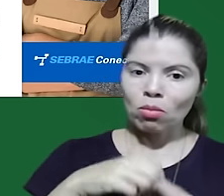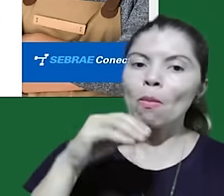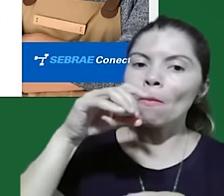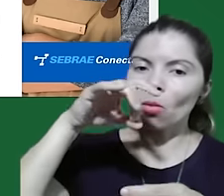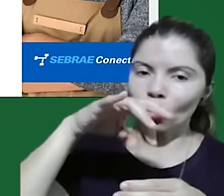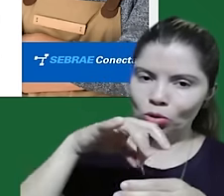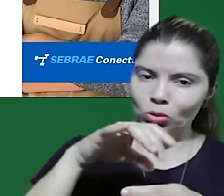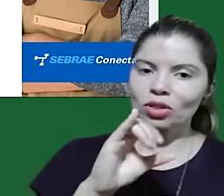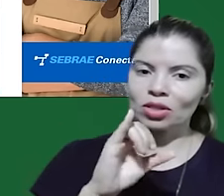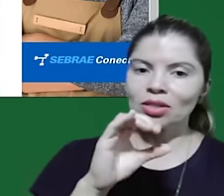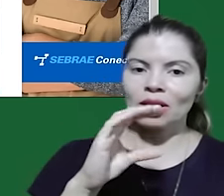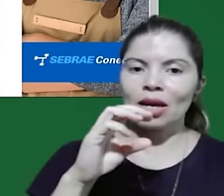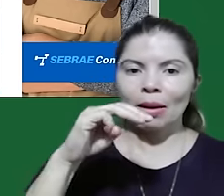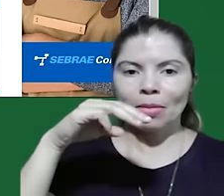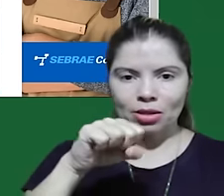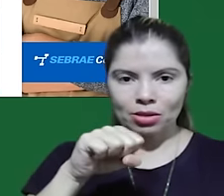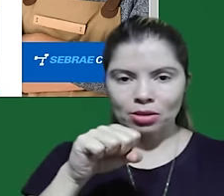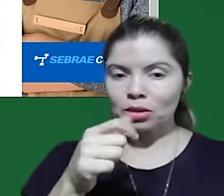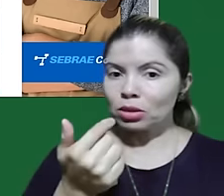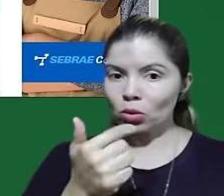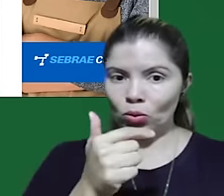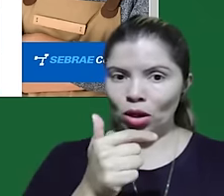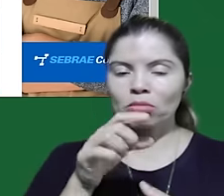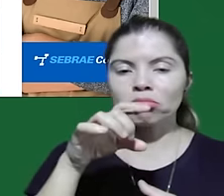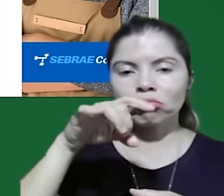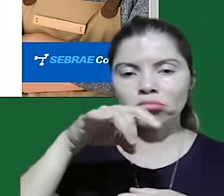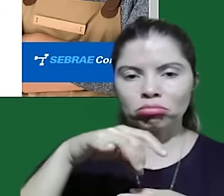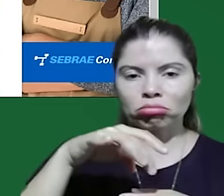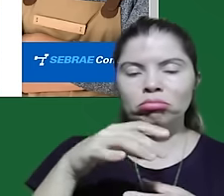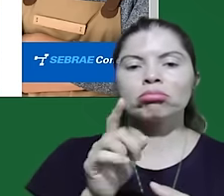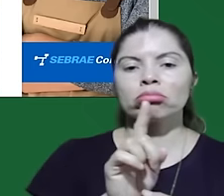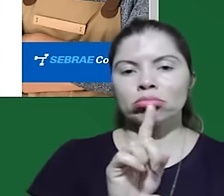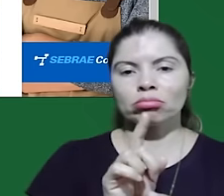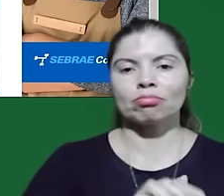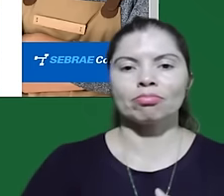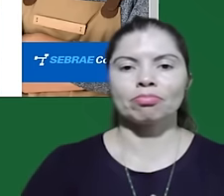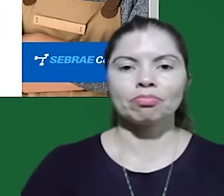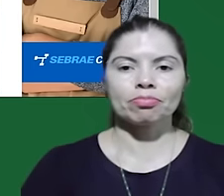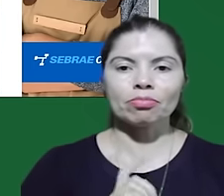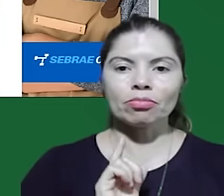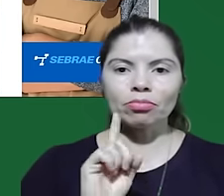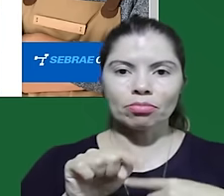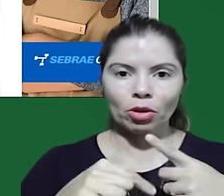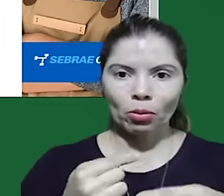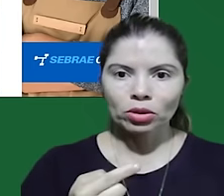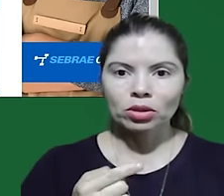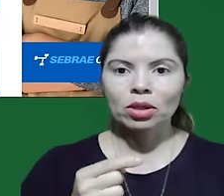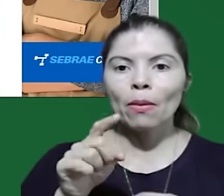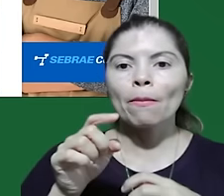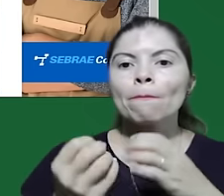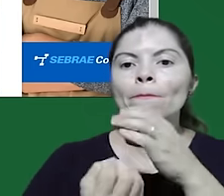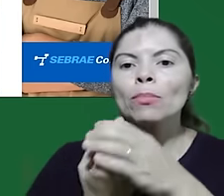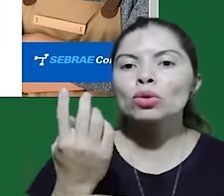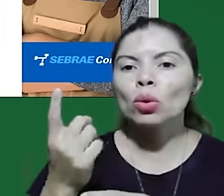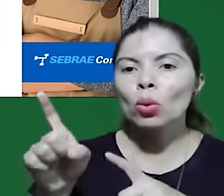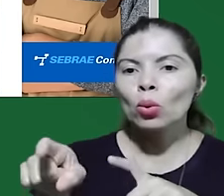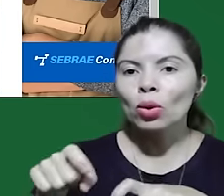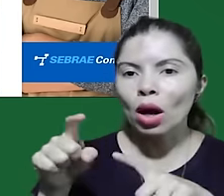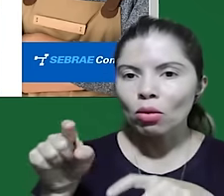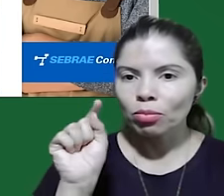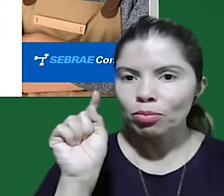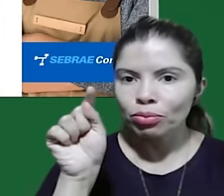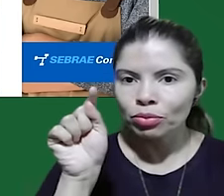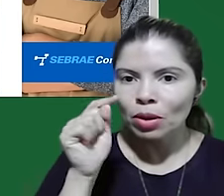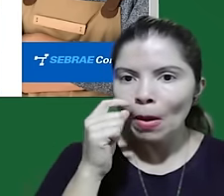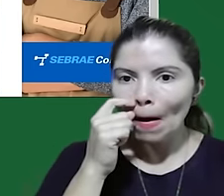não contribuinte da parte de pessoa física a gente já falou um pouquinho produtor rural aqui também você vai acionar se